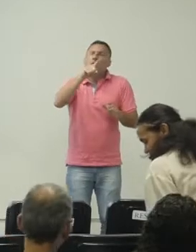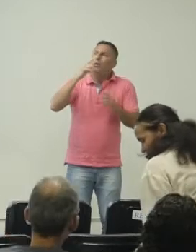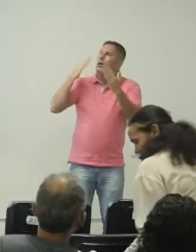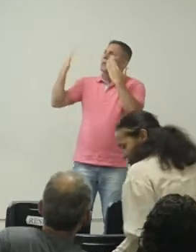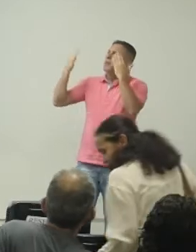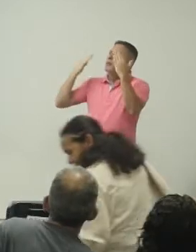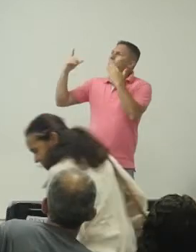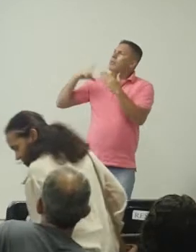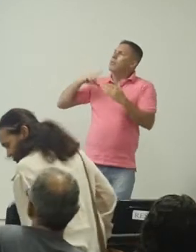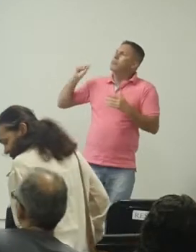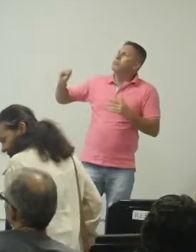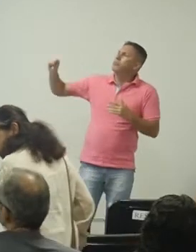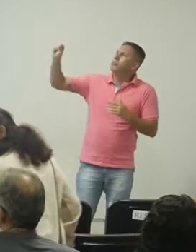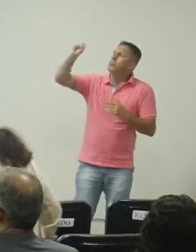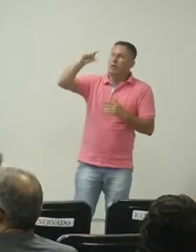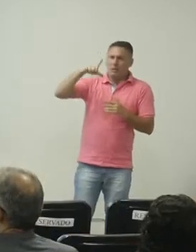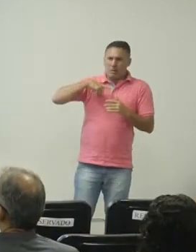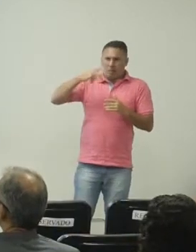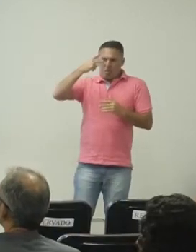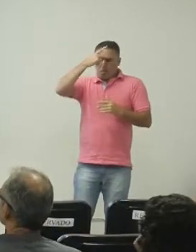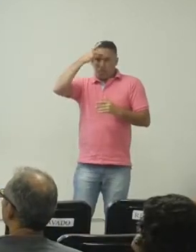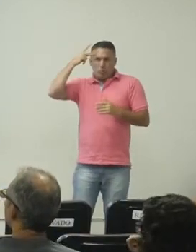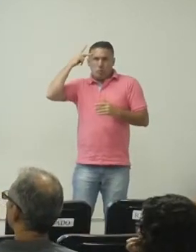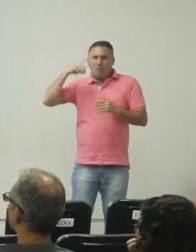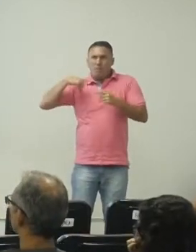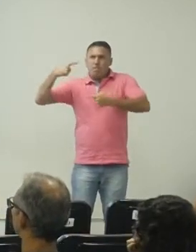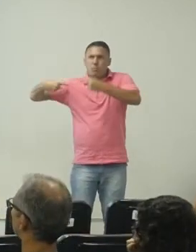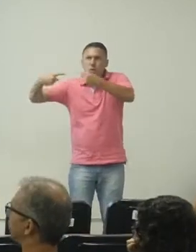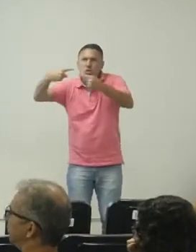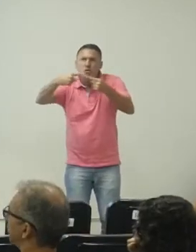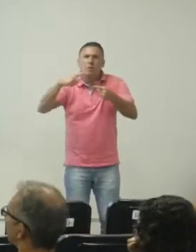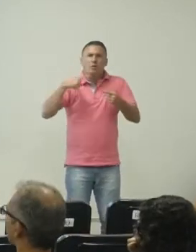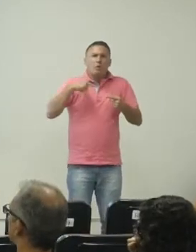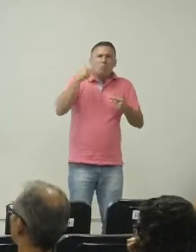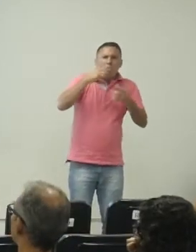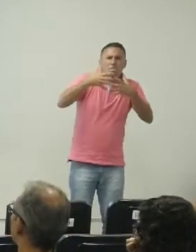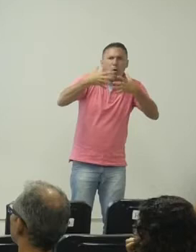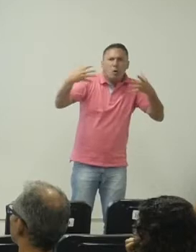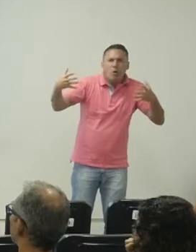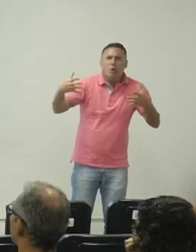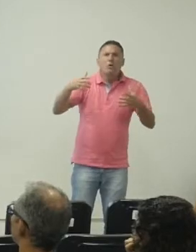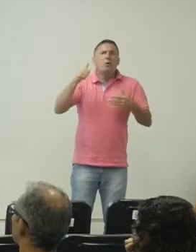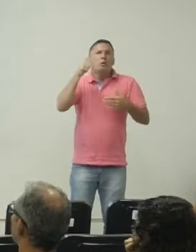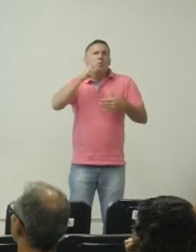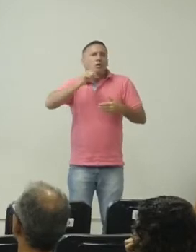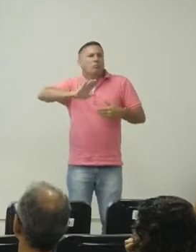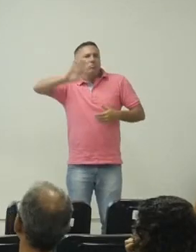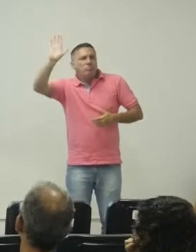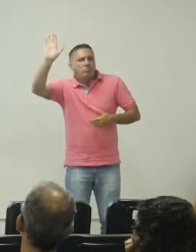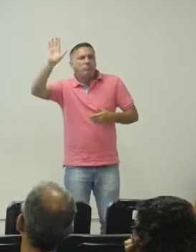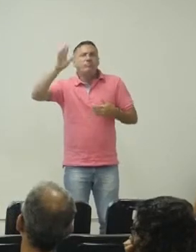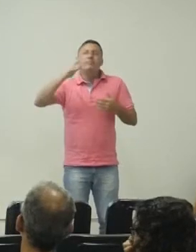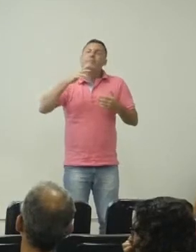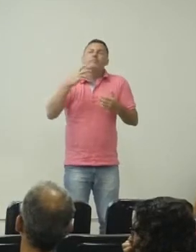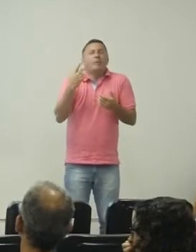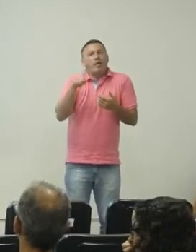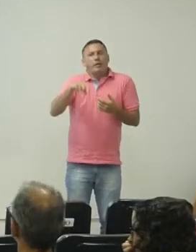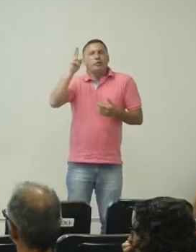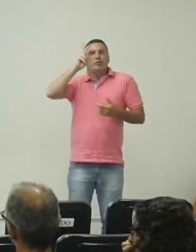então estão, né, tentando se eleger. Como que isso é ínfimo? Então, isso tem a ver com essa construção social do poder e da